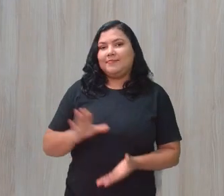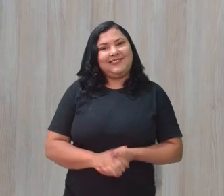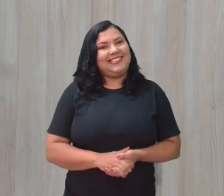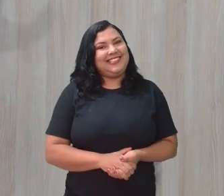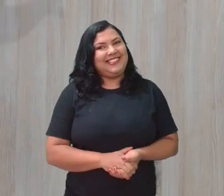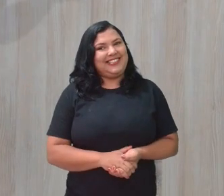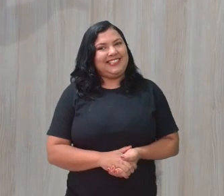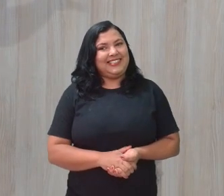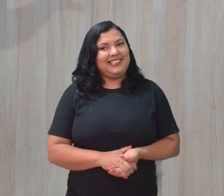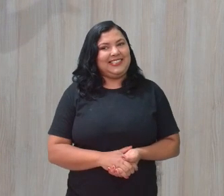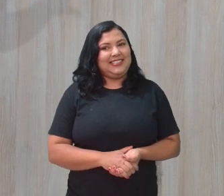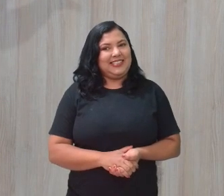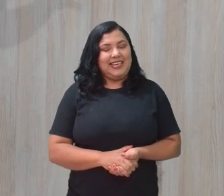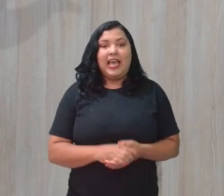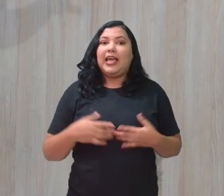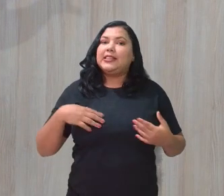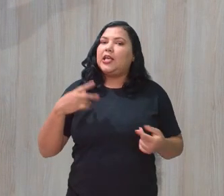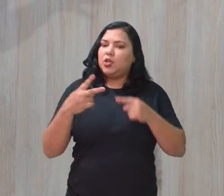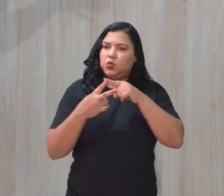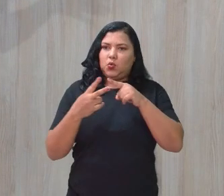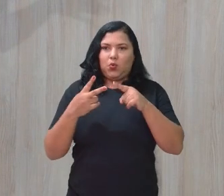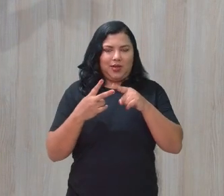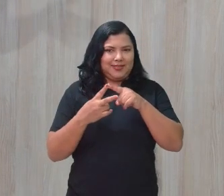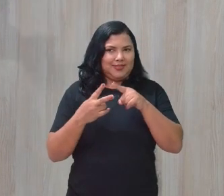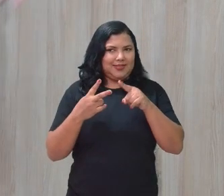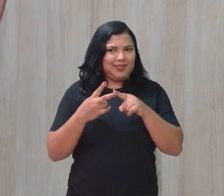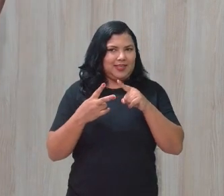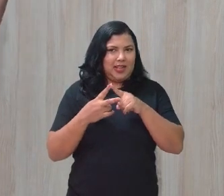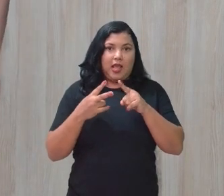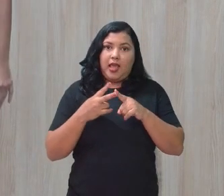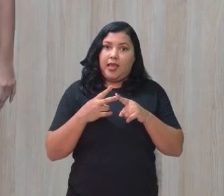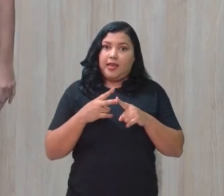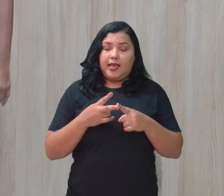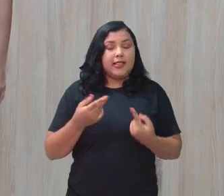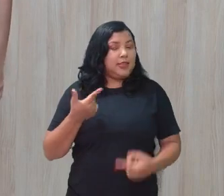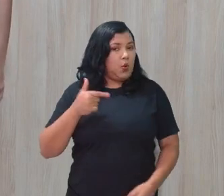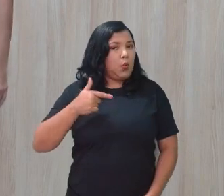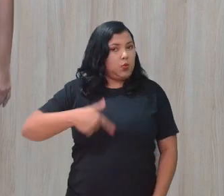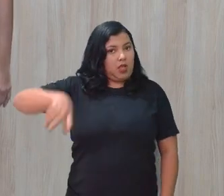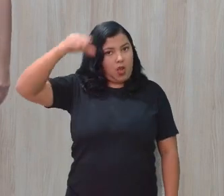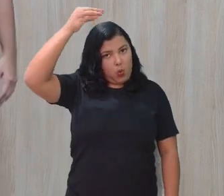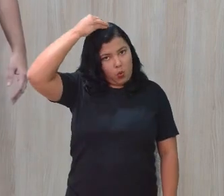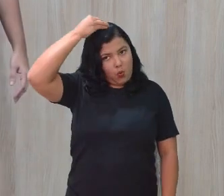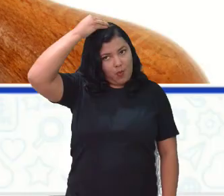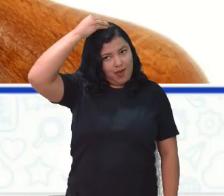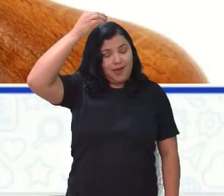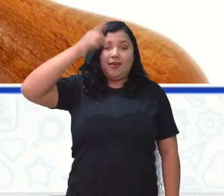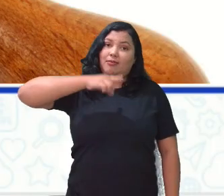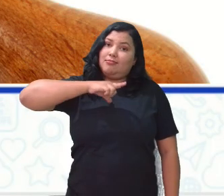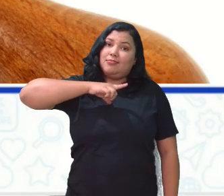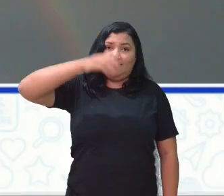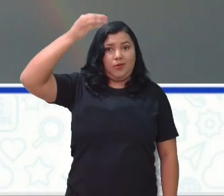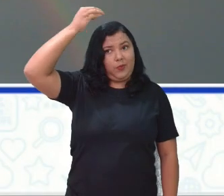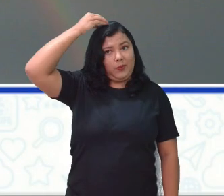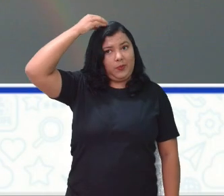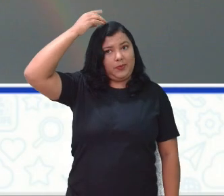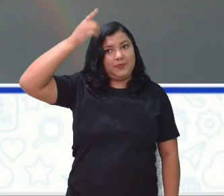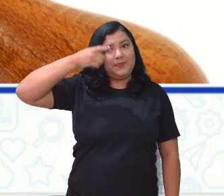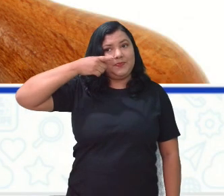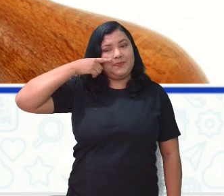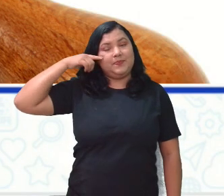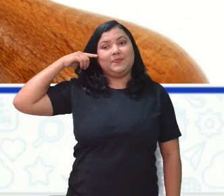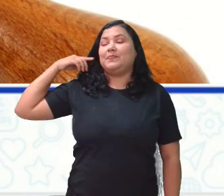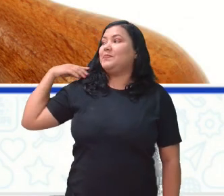E aí, a gente tem duas possibilidades de sentença. Ele ser inocente e ele ser culpado. E quem